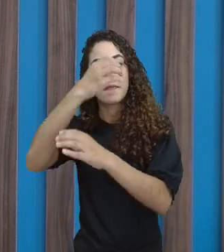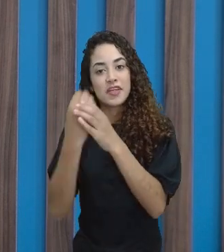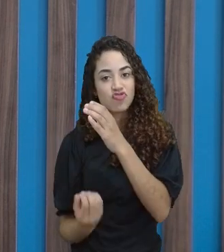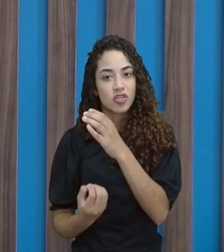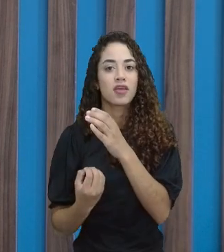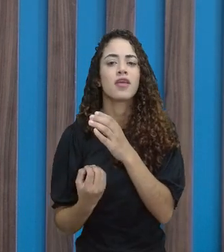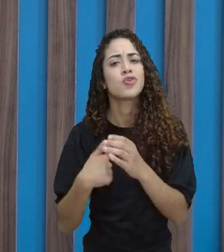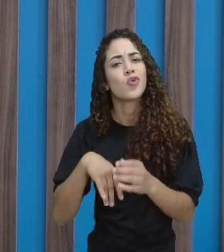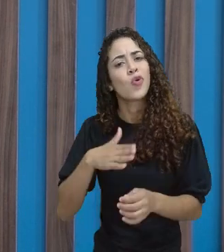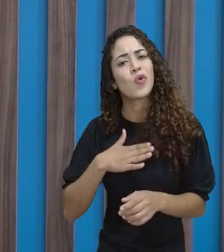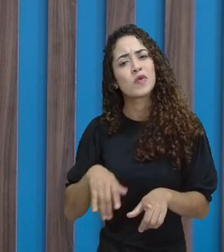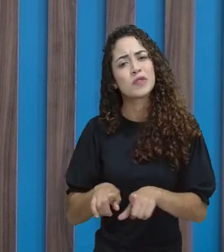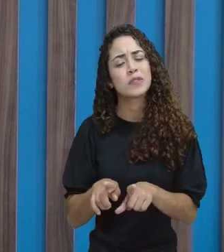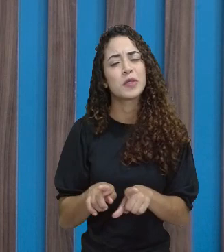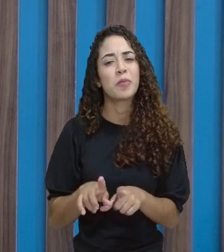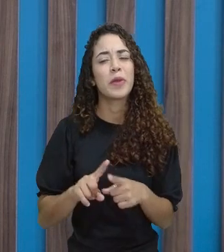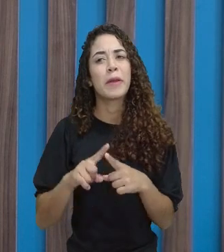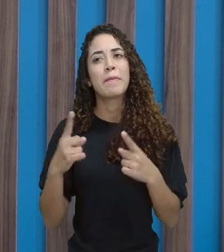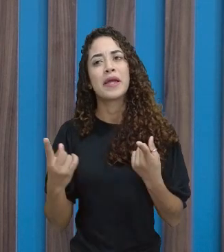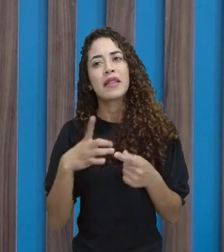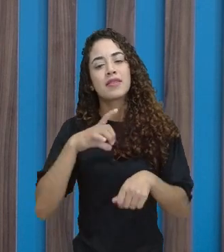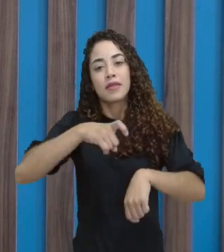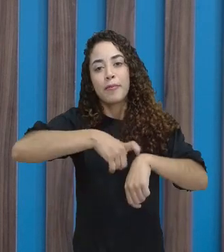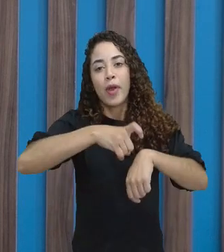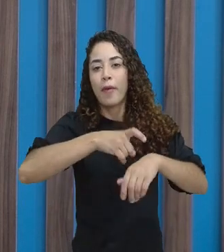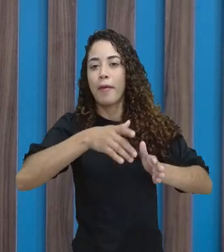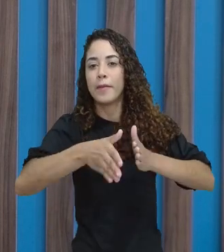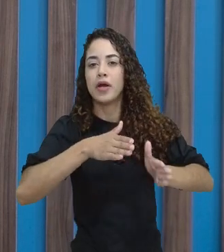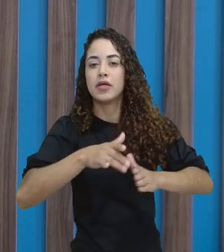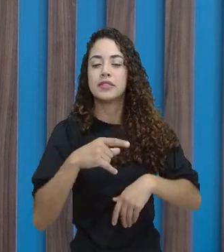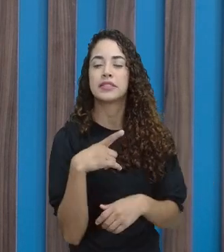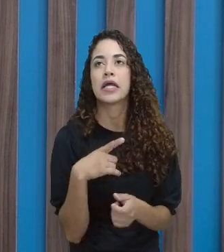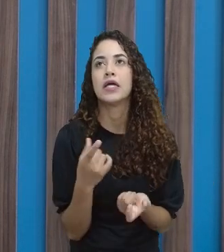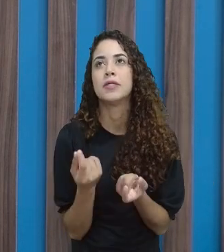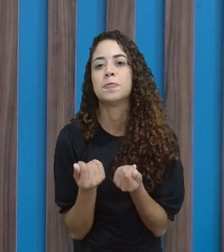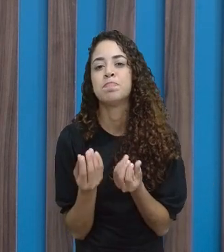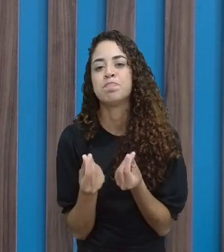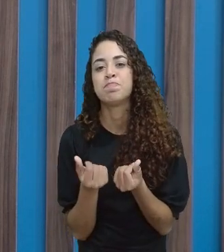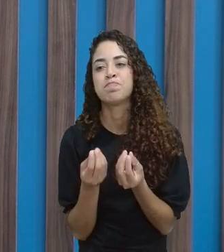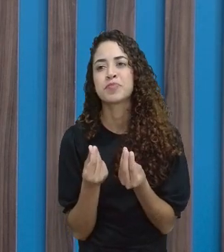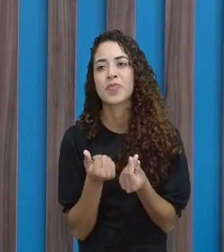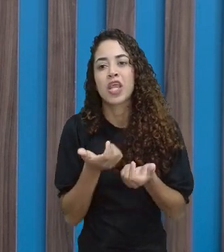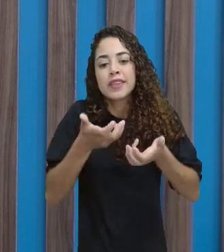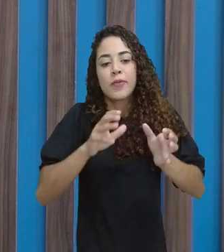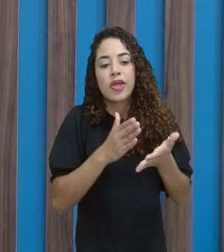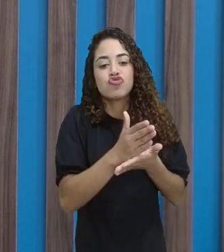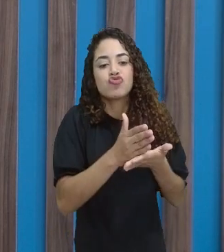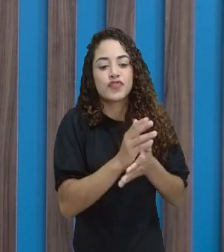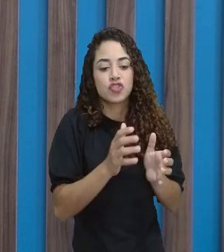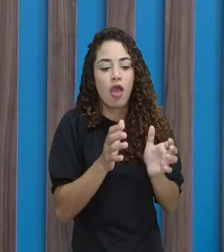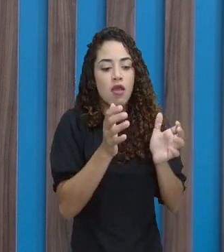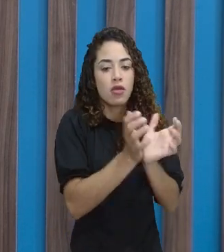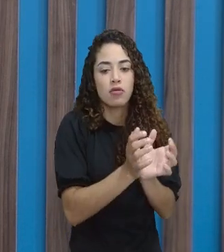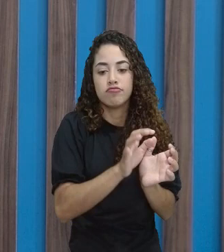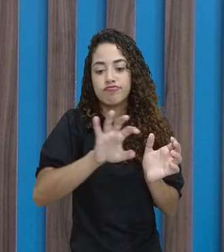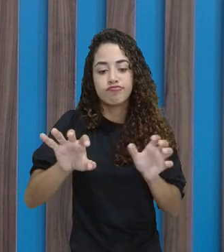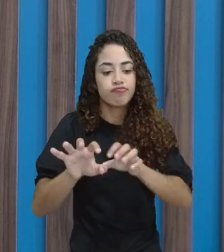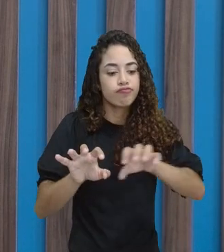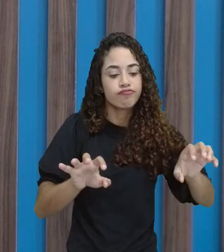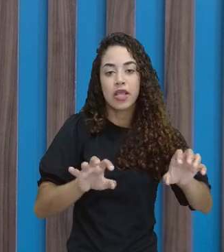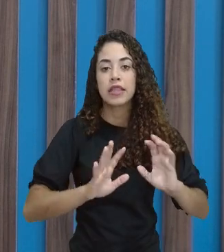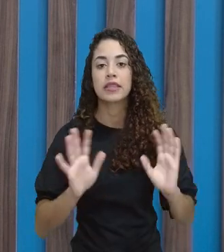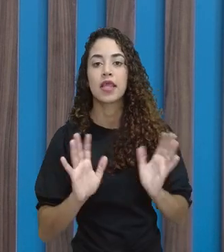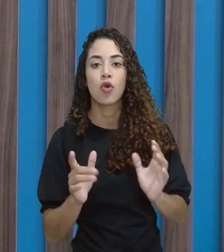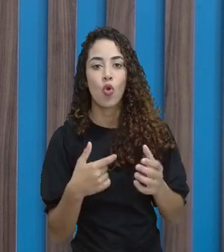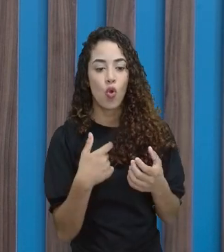e gostava também muito, viu? Mas aí tinha momento que existia essa... não querer dividir a equipe. Sim. Não era entrosada